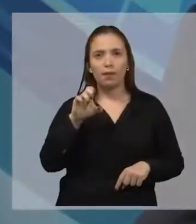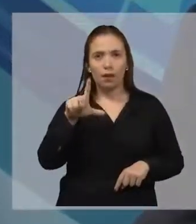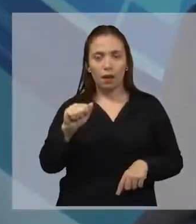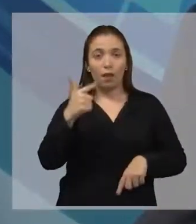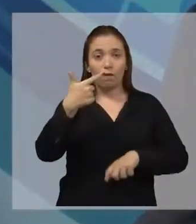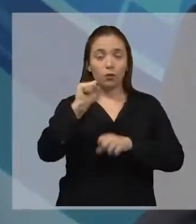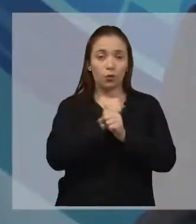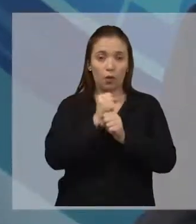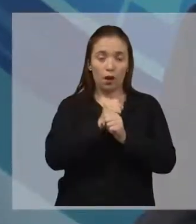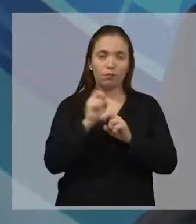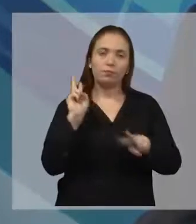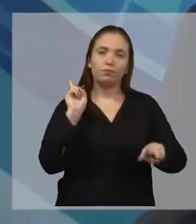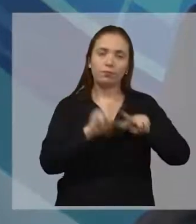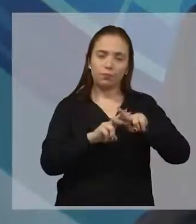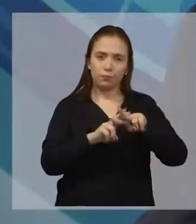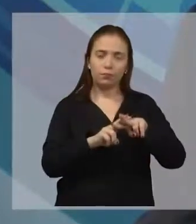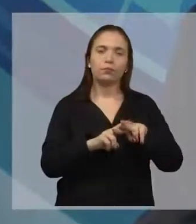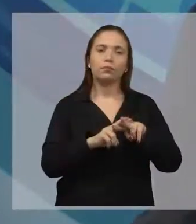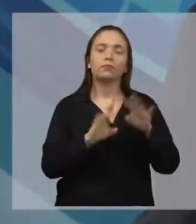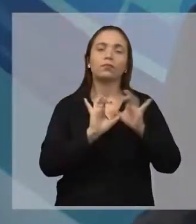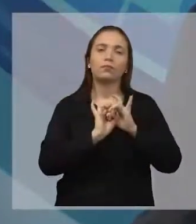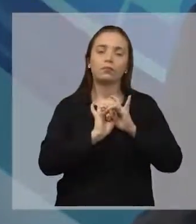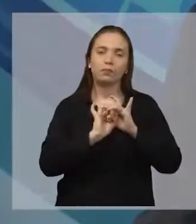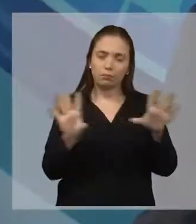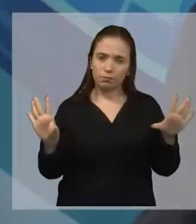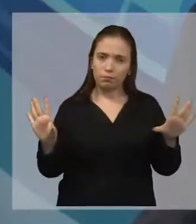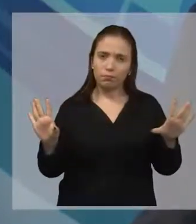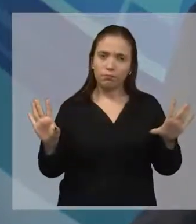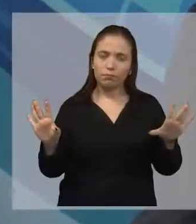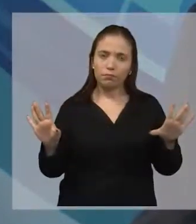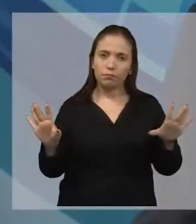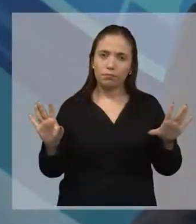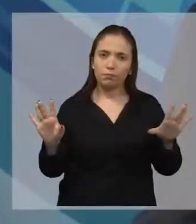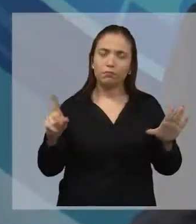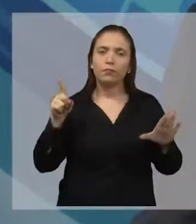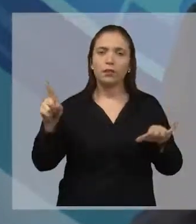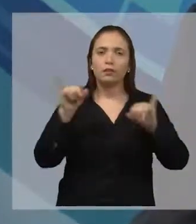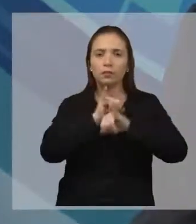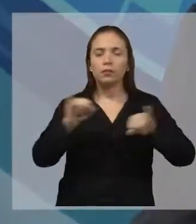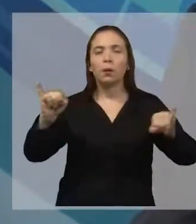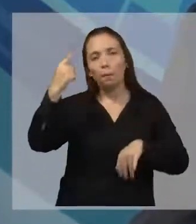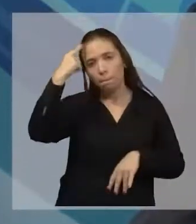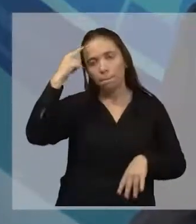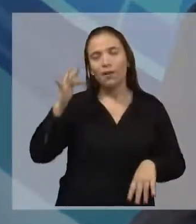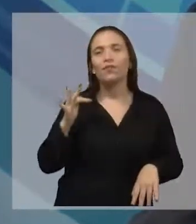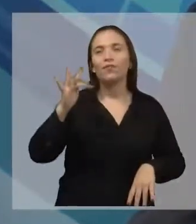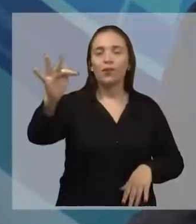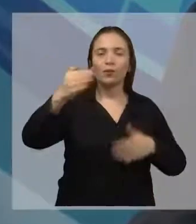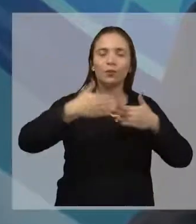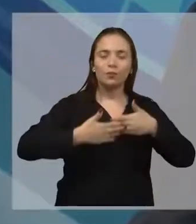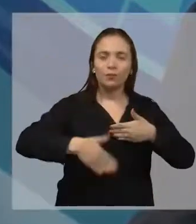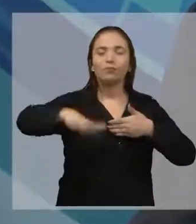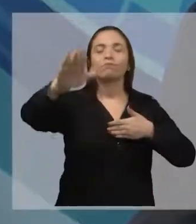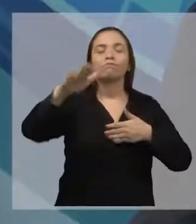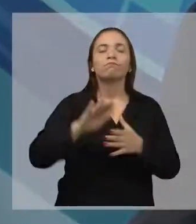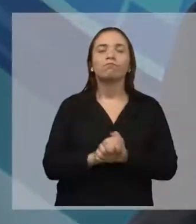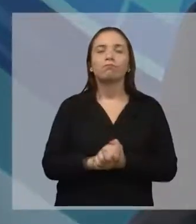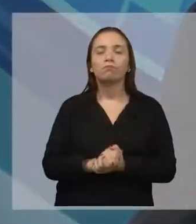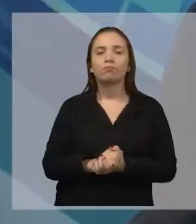história, como também se quer, pela boca de alguns, como do próprio presidente da República e do seu ministro das